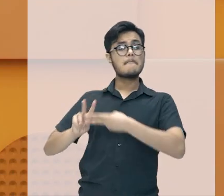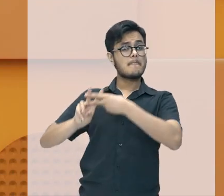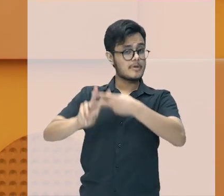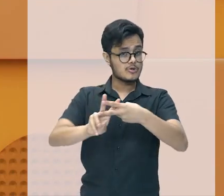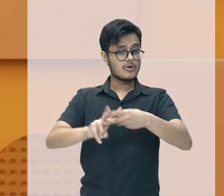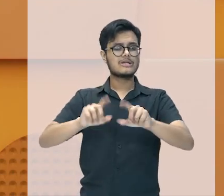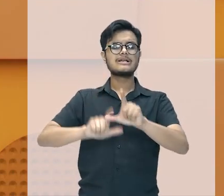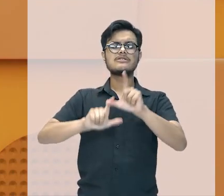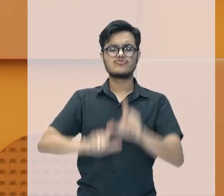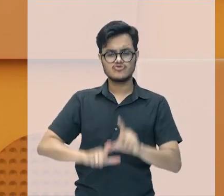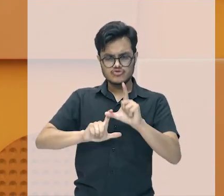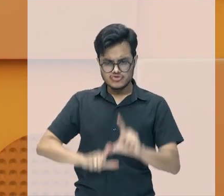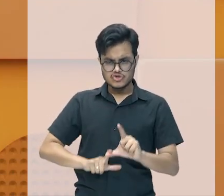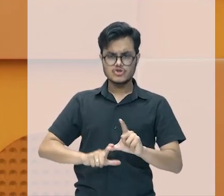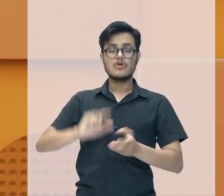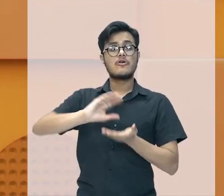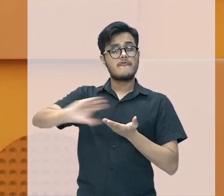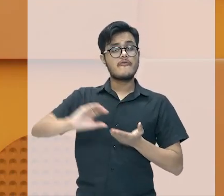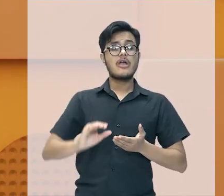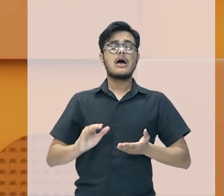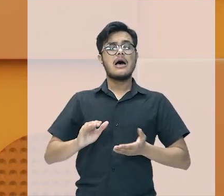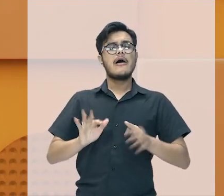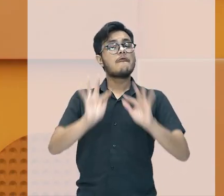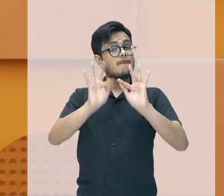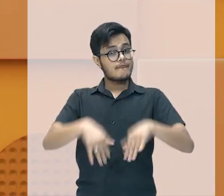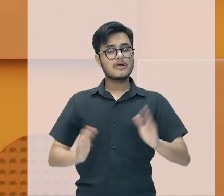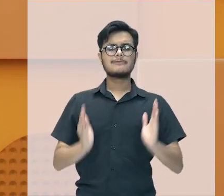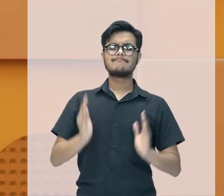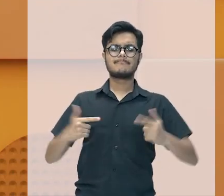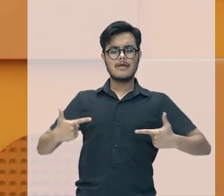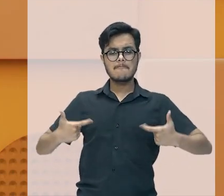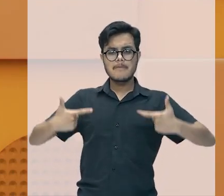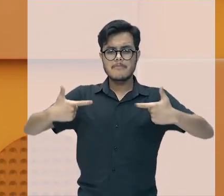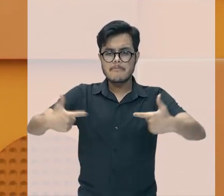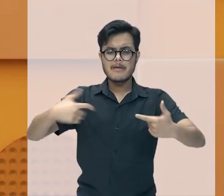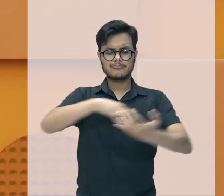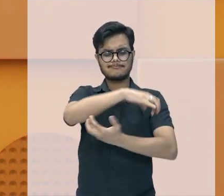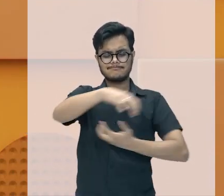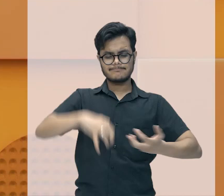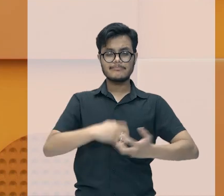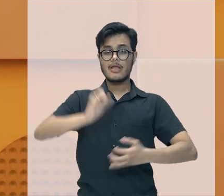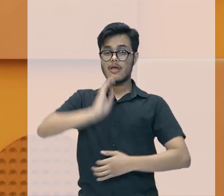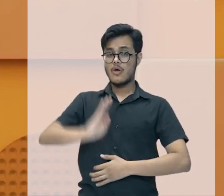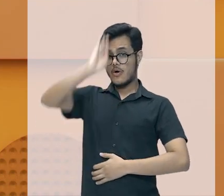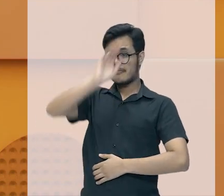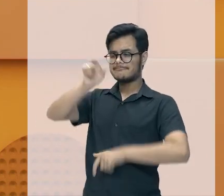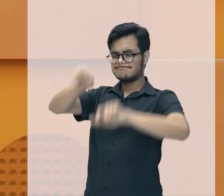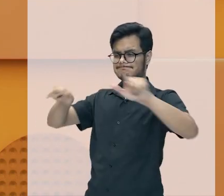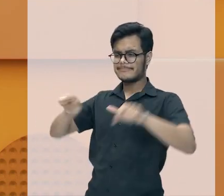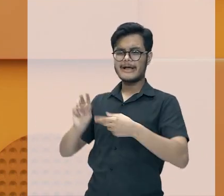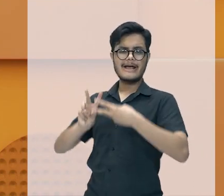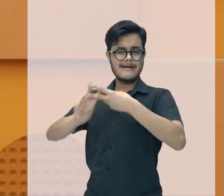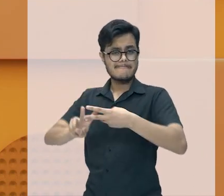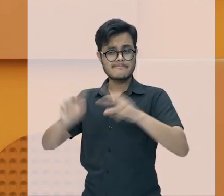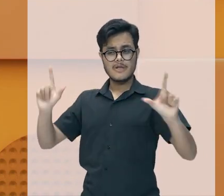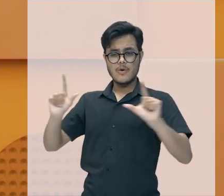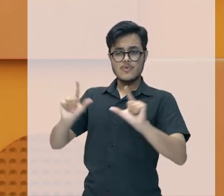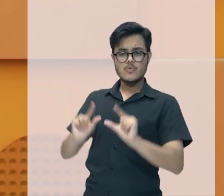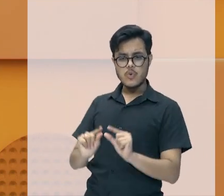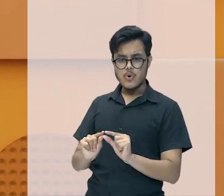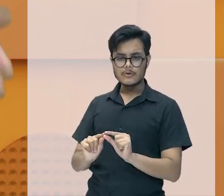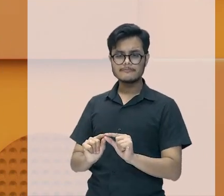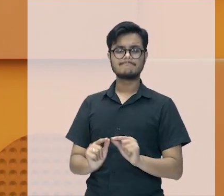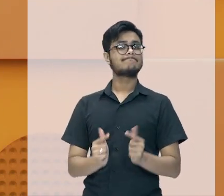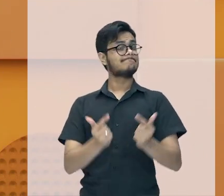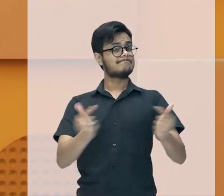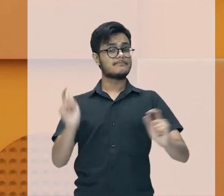de guerra. Com o fim das guerras de conquista, nas quais os romanos se envolveram, o número de escravos diminuiu e não